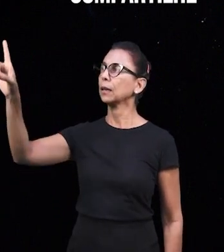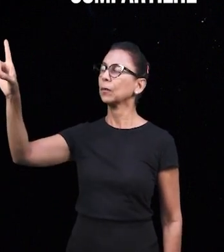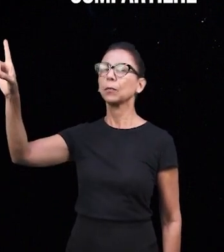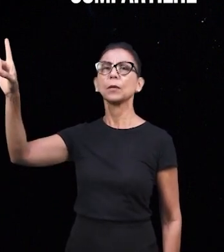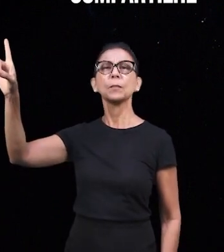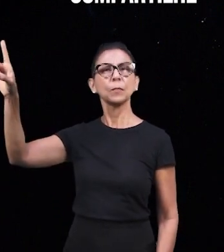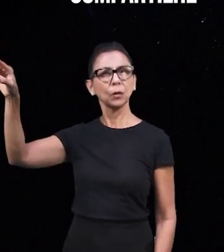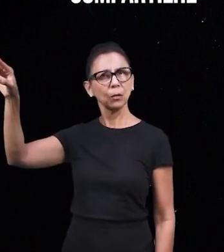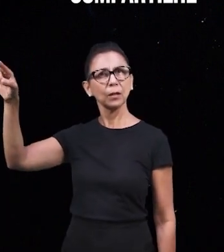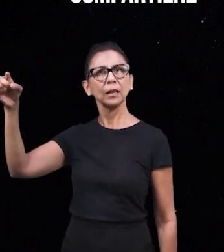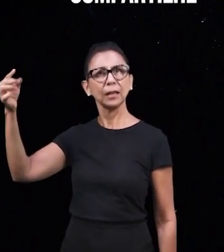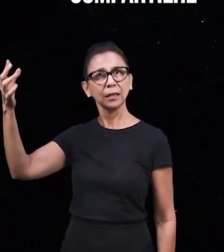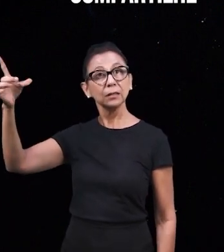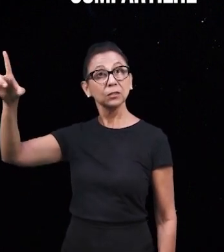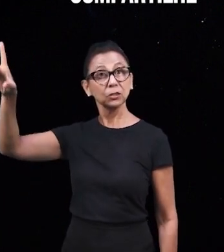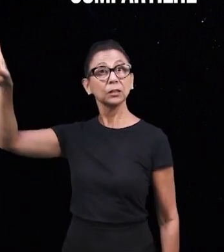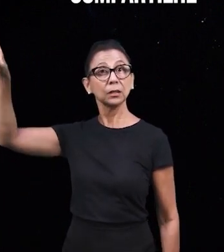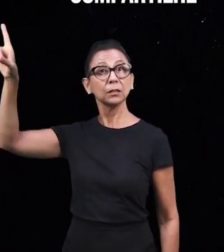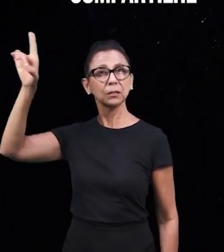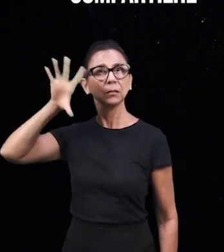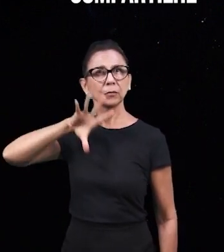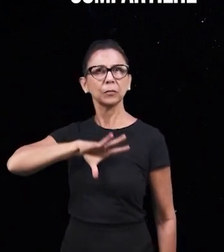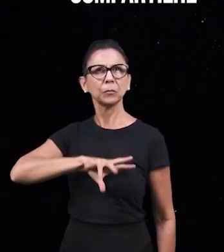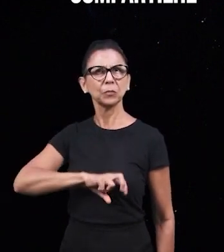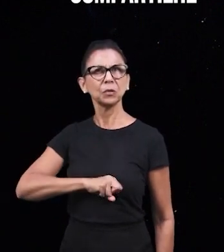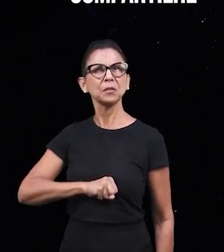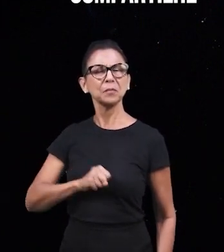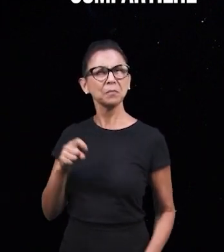é o amor de